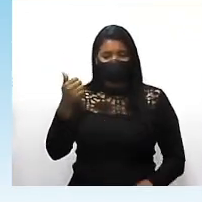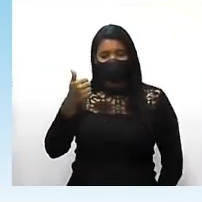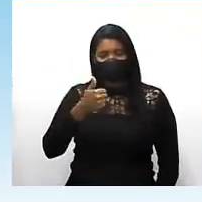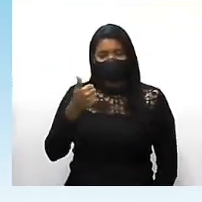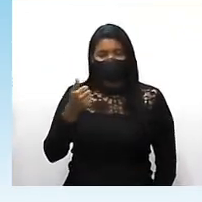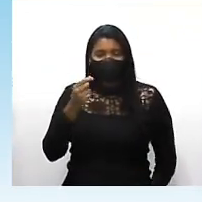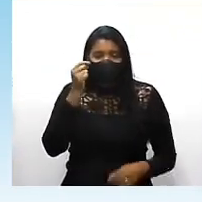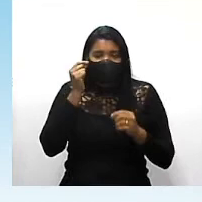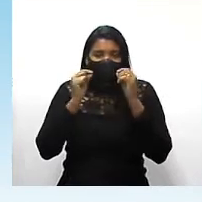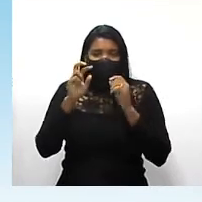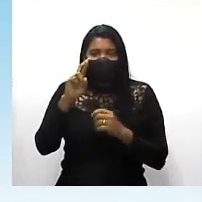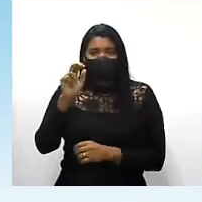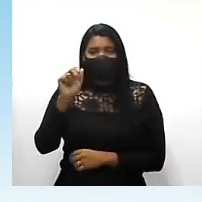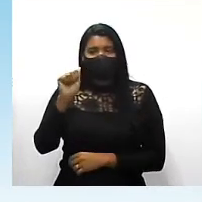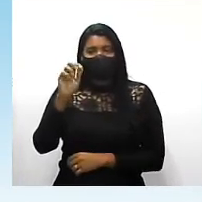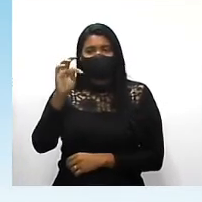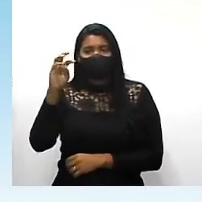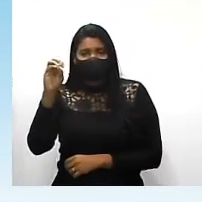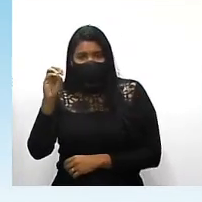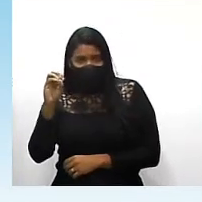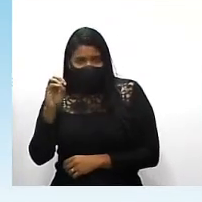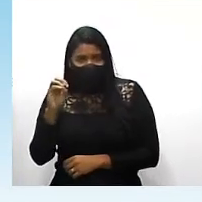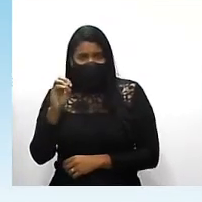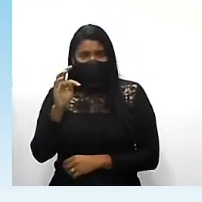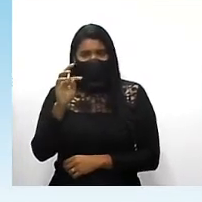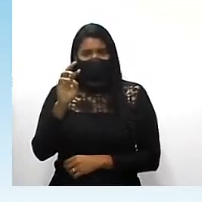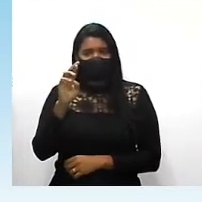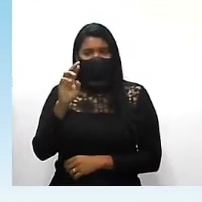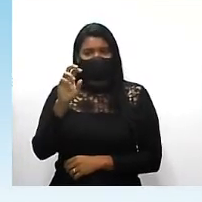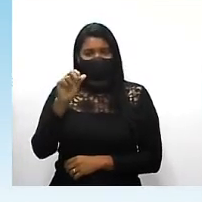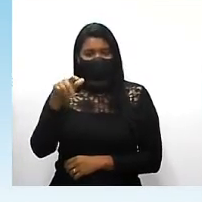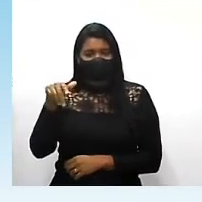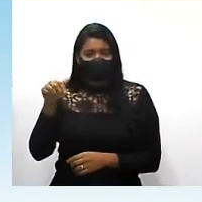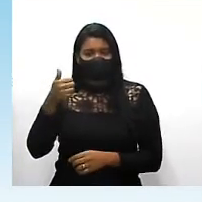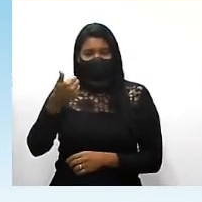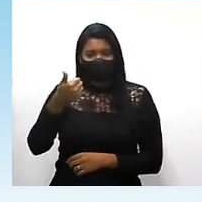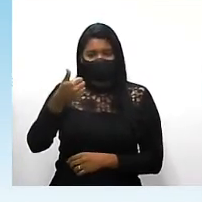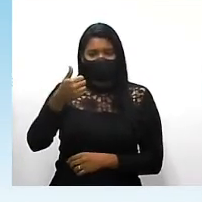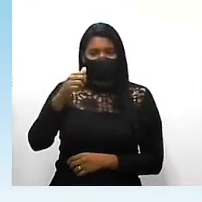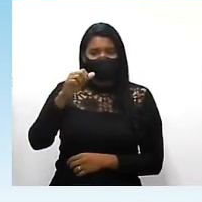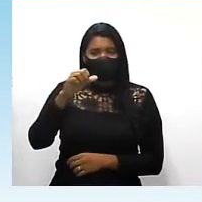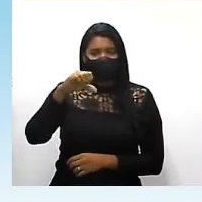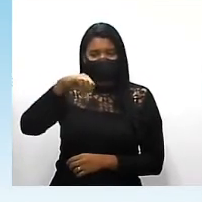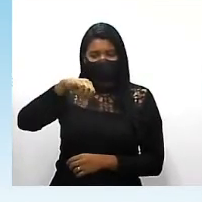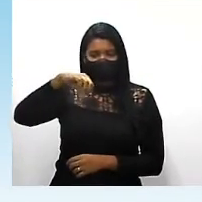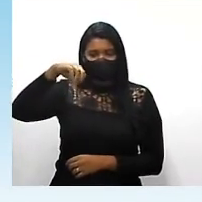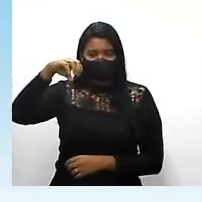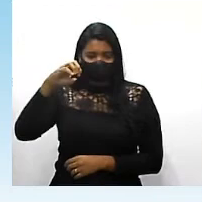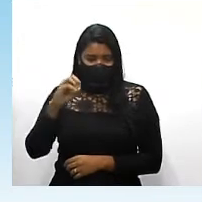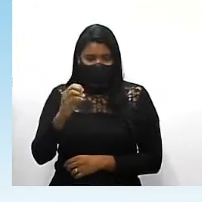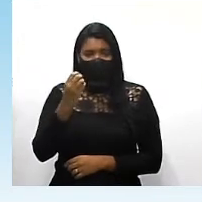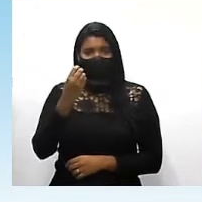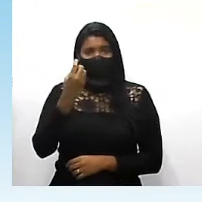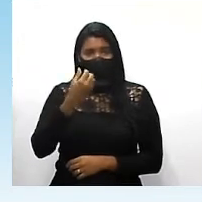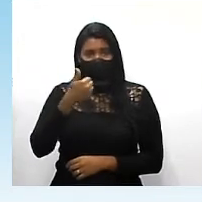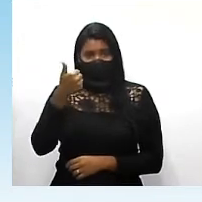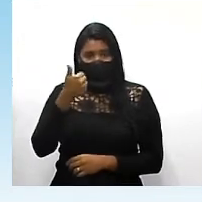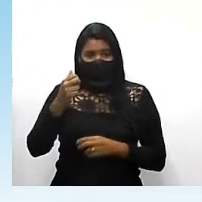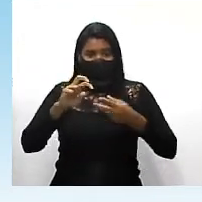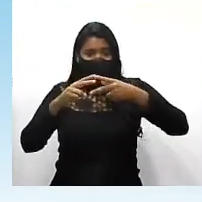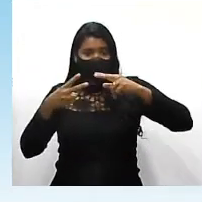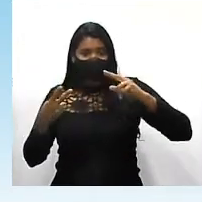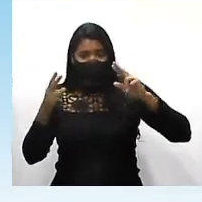rato transgênico. Em 1990 foi feita a primeira geneterapia humana que